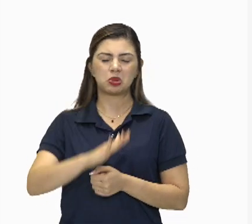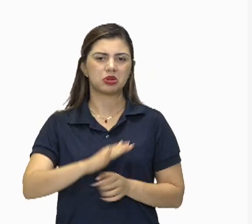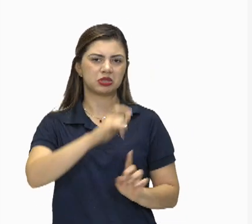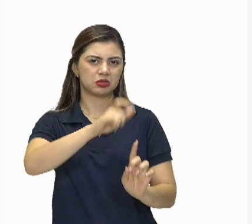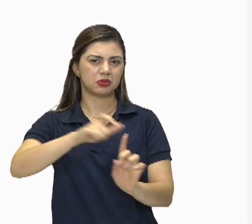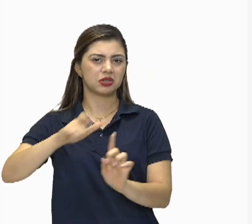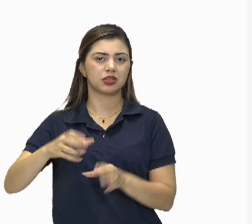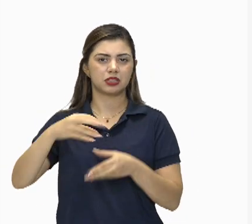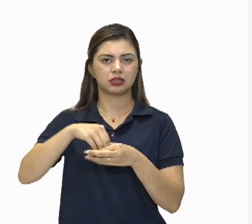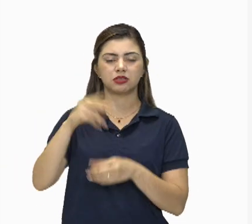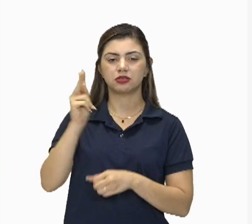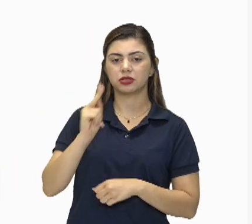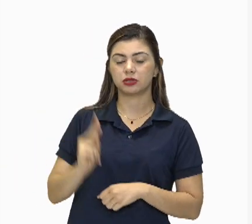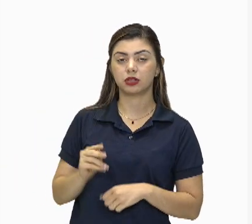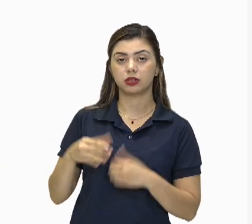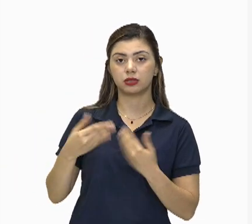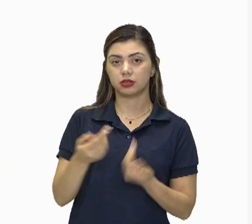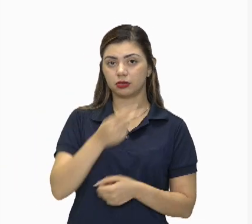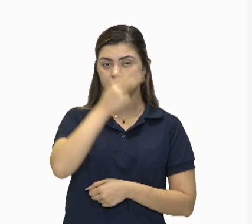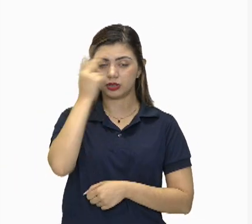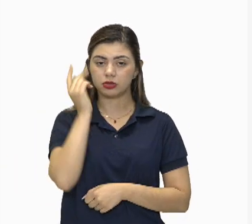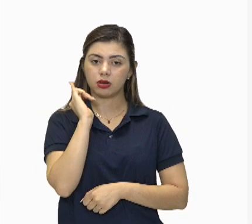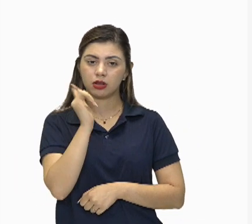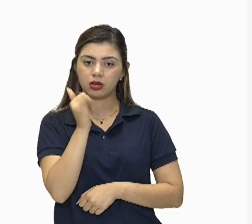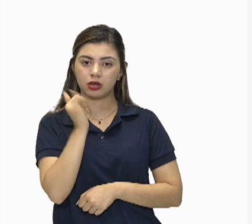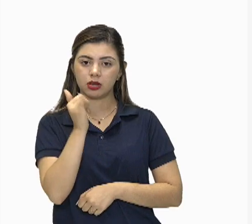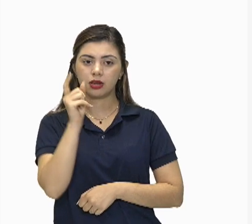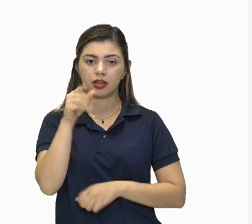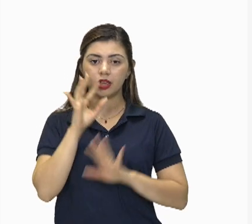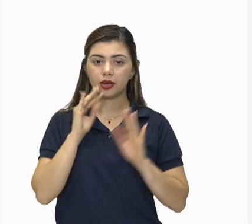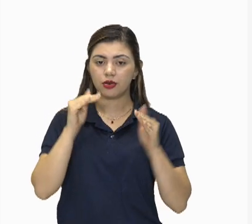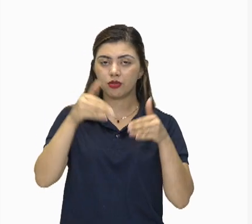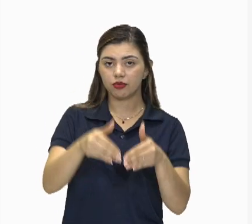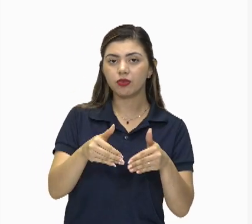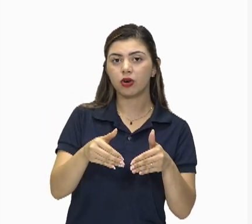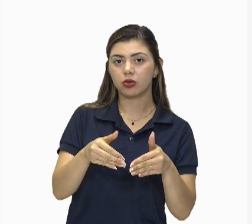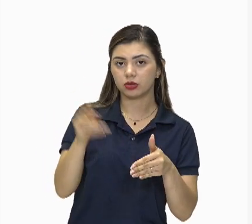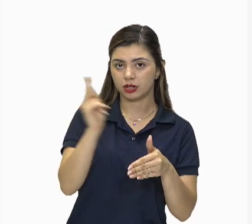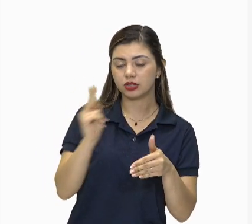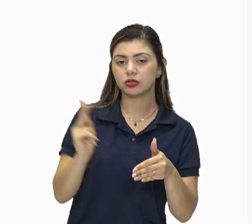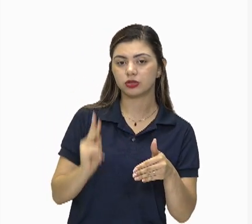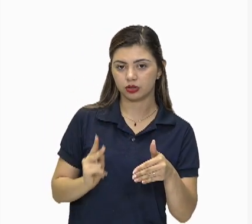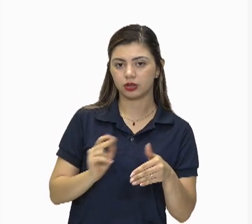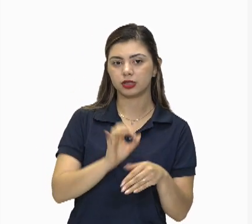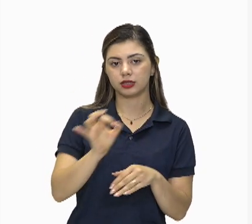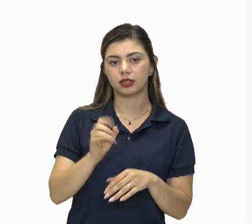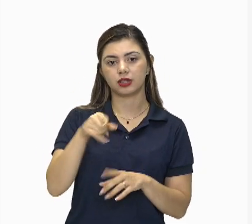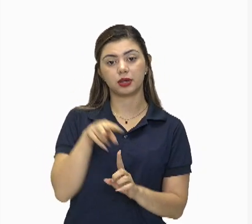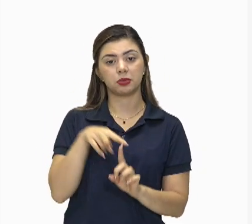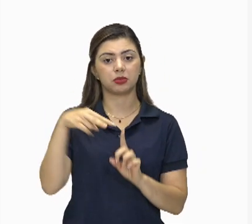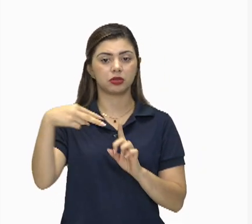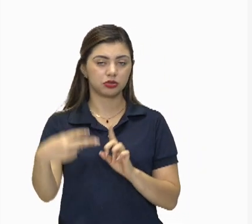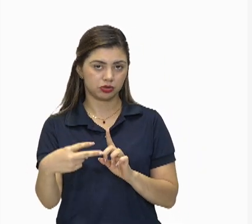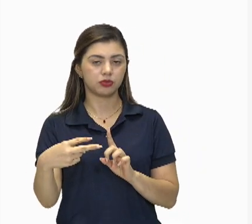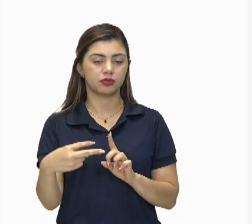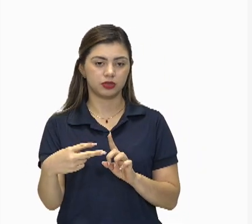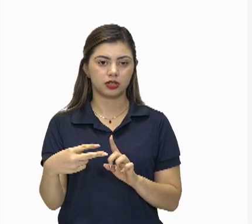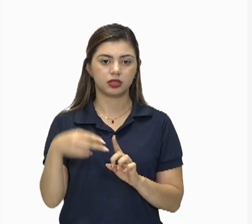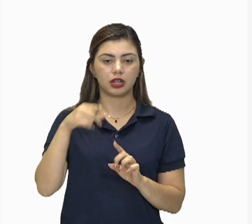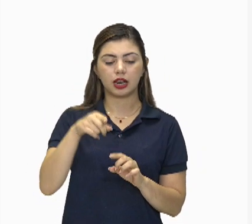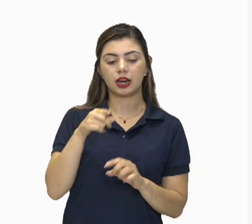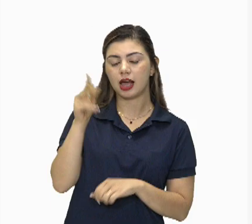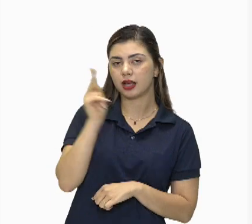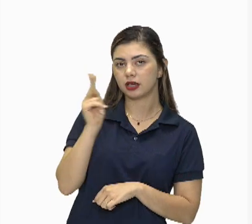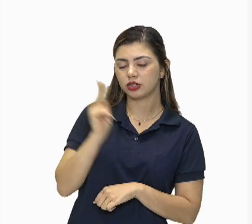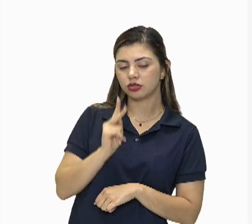o responsável por estabelecer o foco narrativo, isto é, o ponto de vista ou ângulo pelo qual o